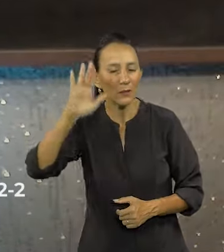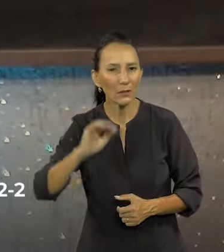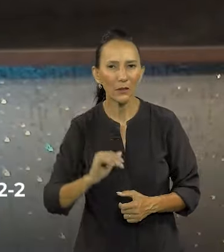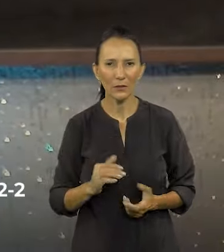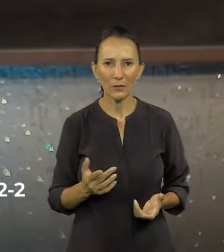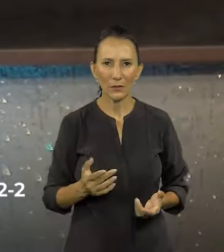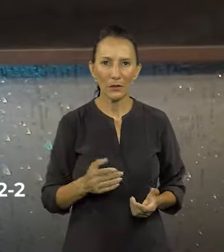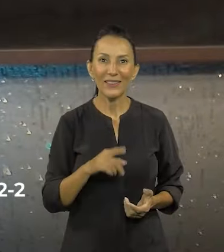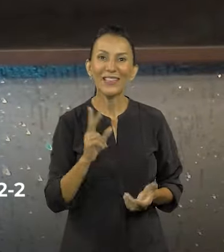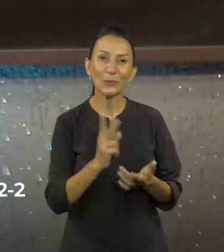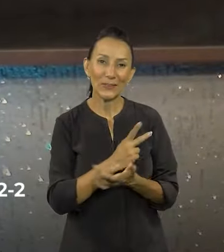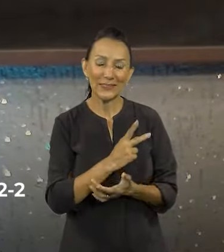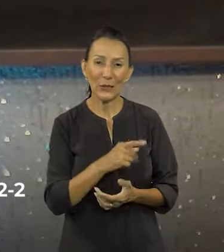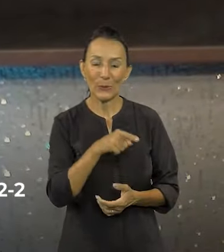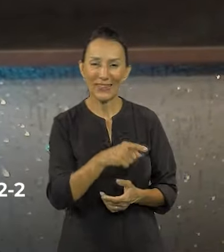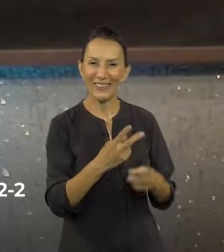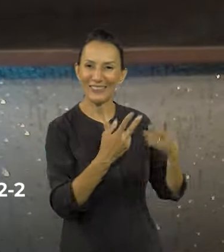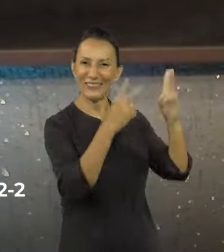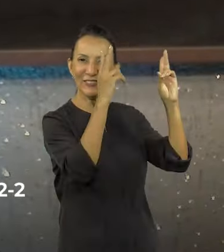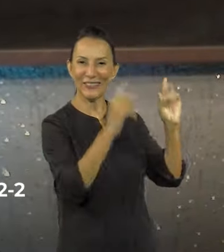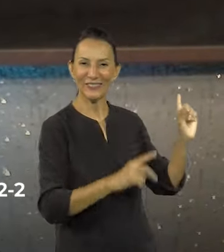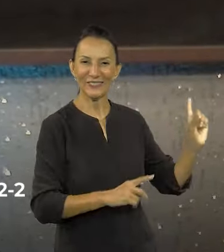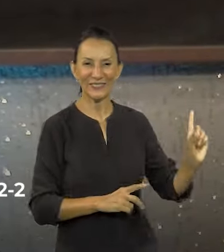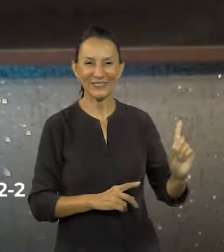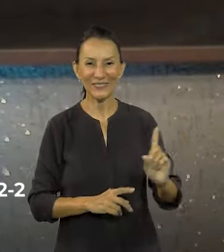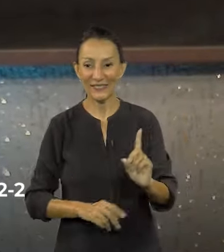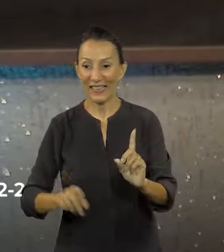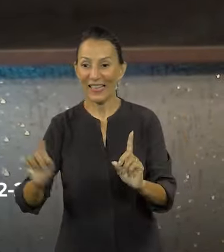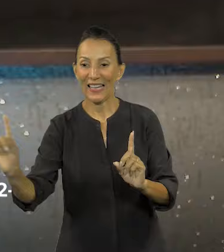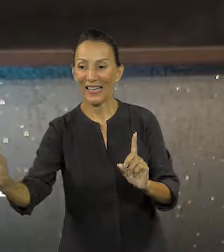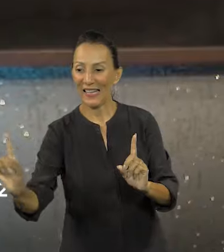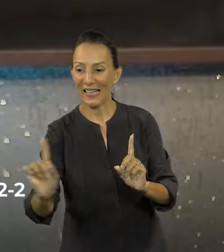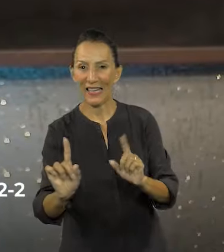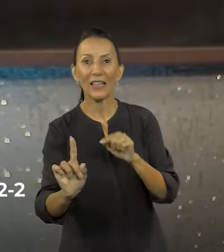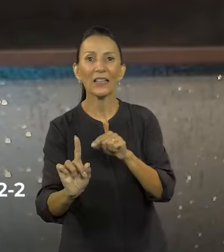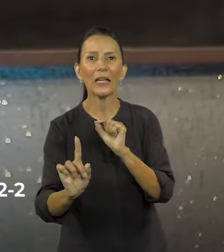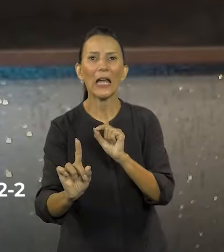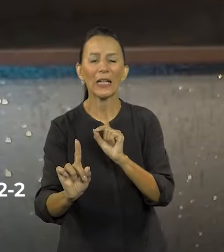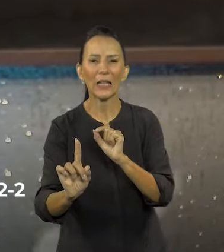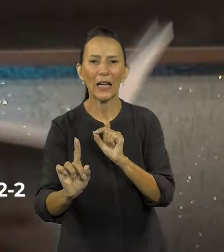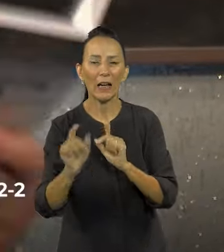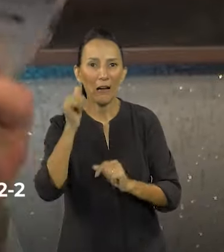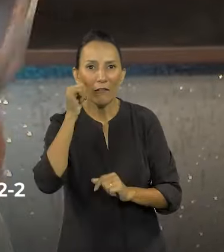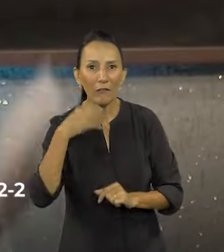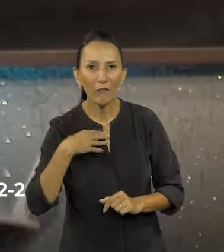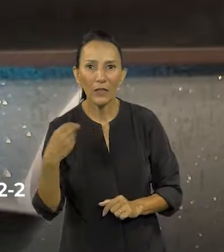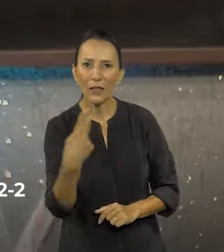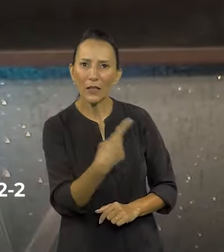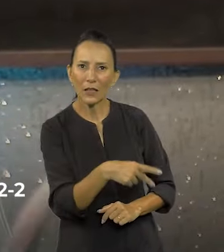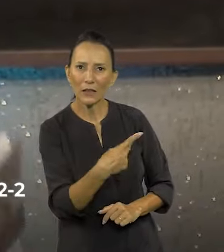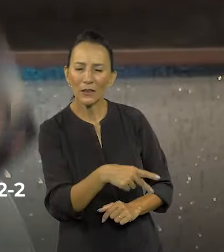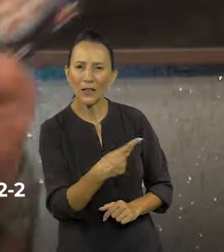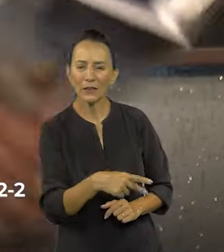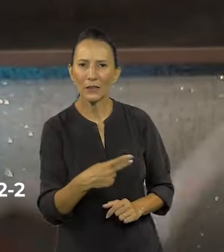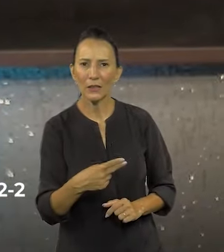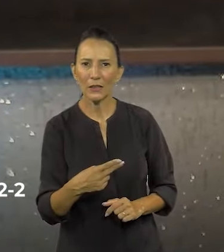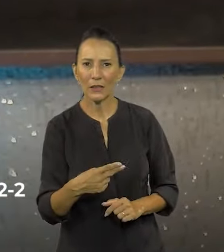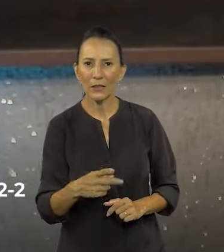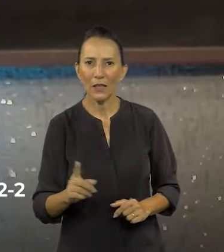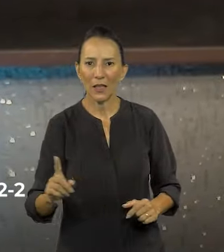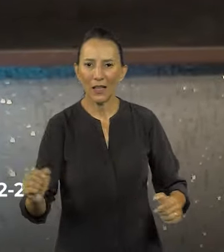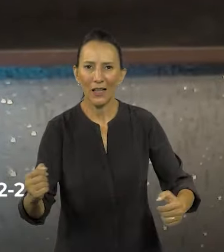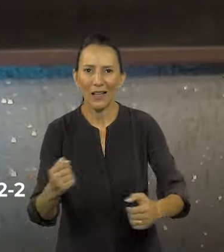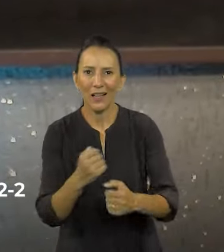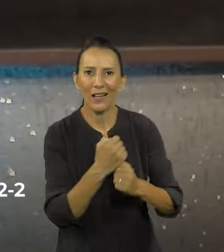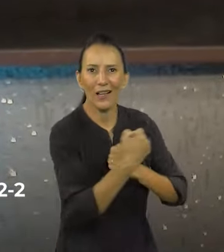Bíblia não esconde os fatos positivos e nem os negativos então a Bíblia diz que ele